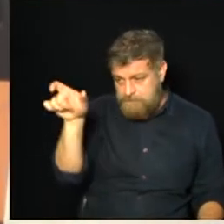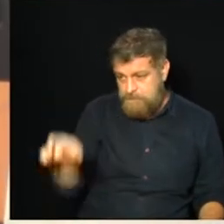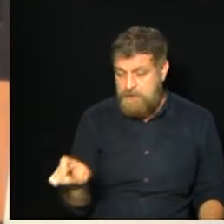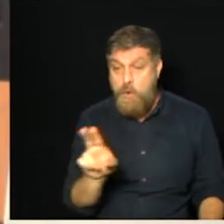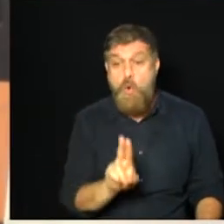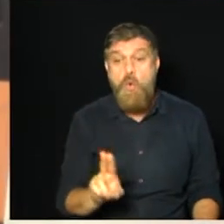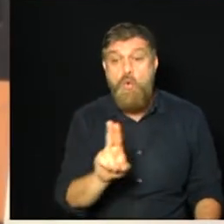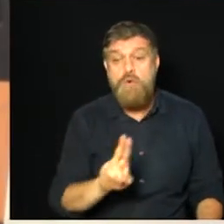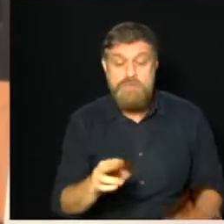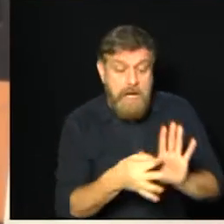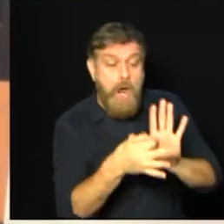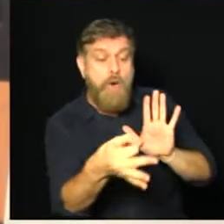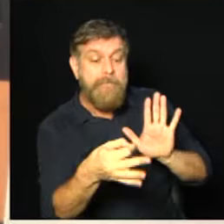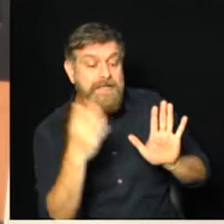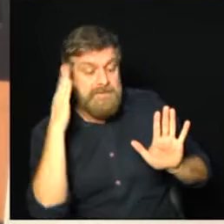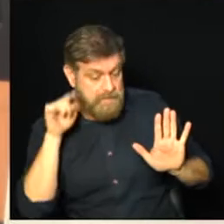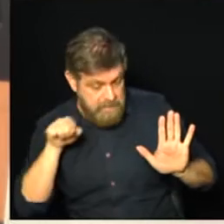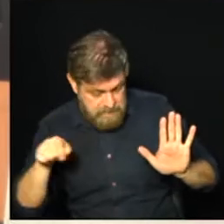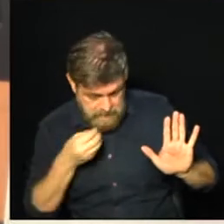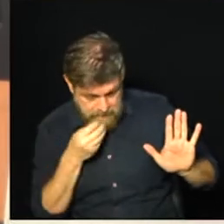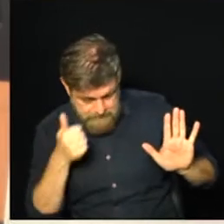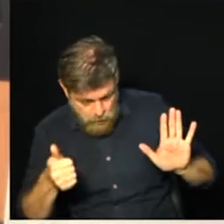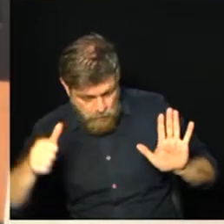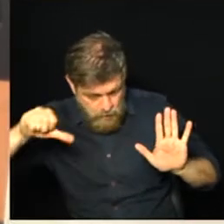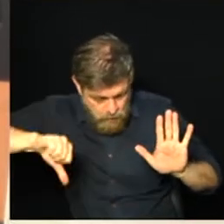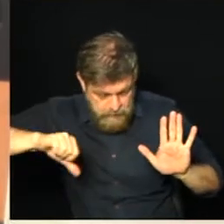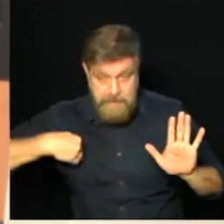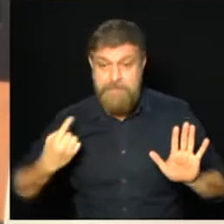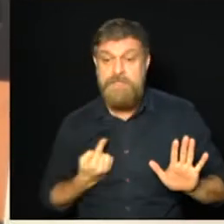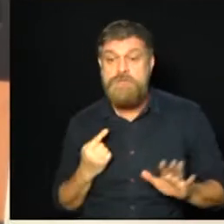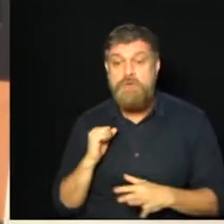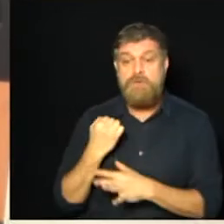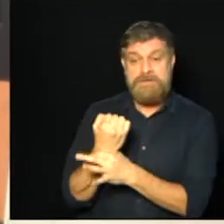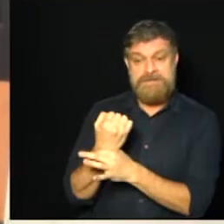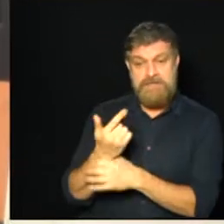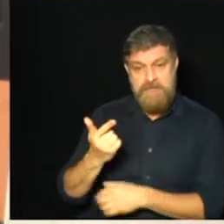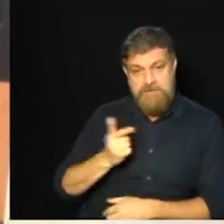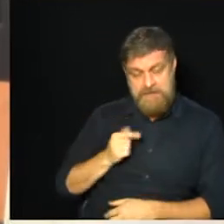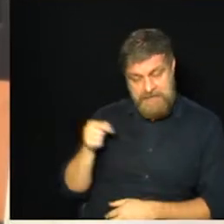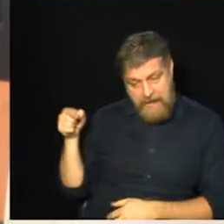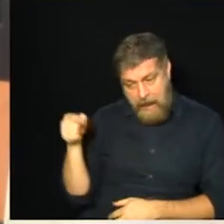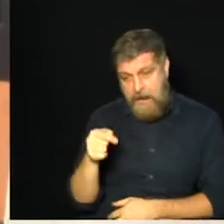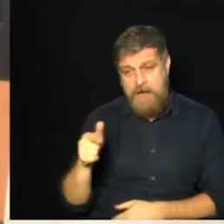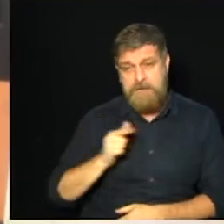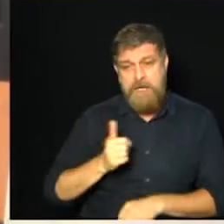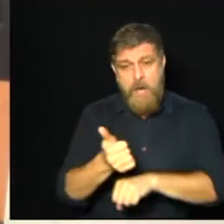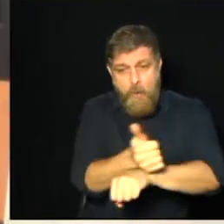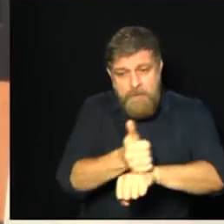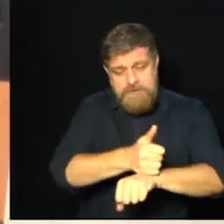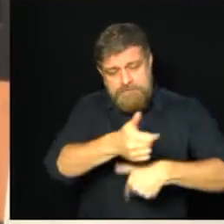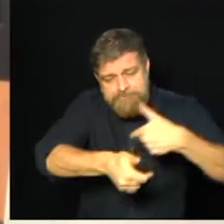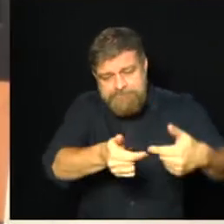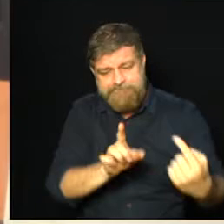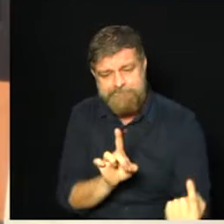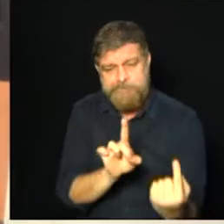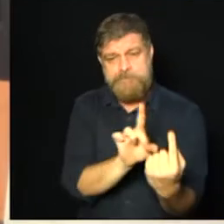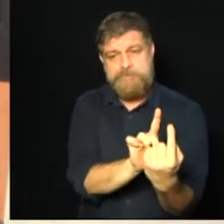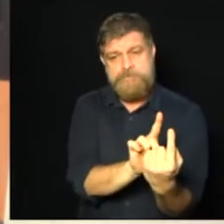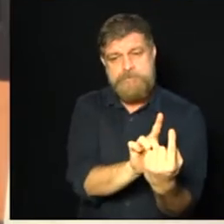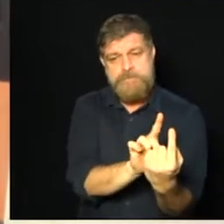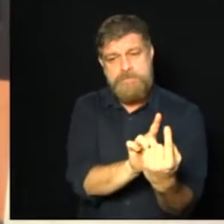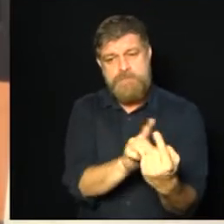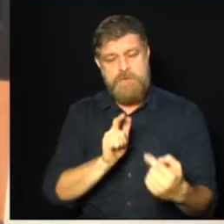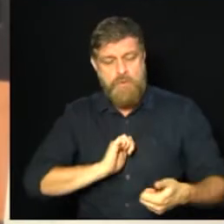para a gente mensurar esse trabalho também, para garantir que eu estou conseguindo colocar ali o profissional para atender essa população